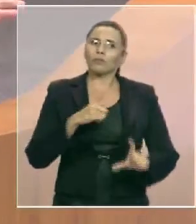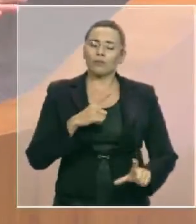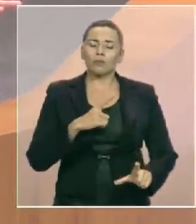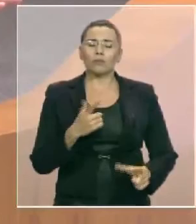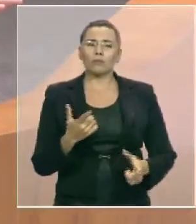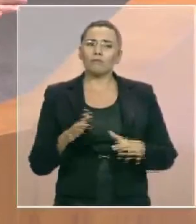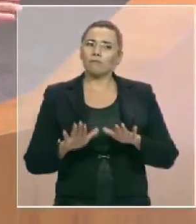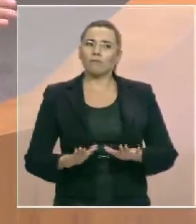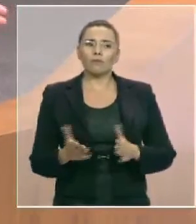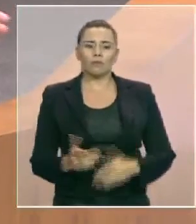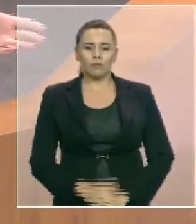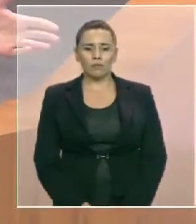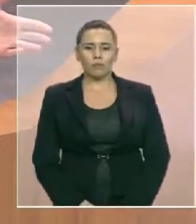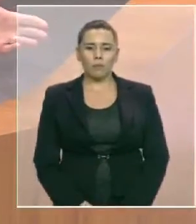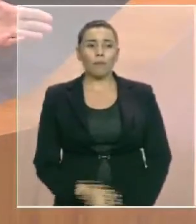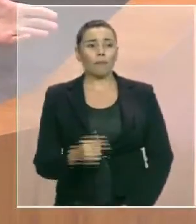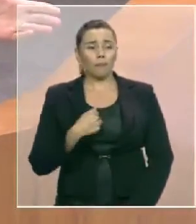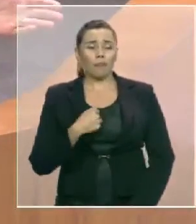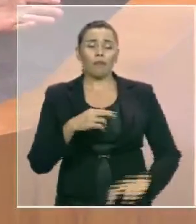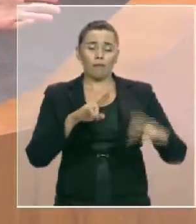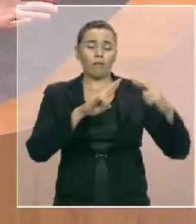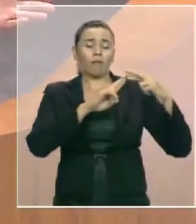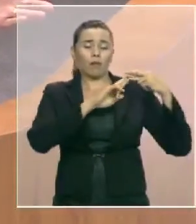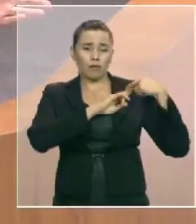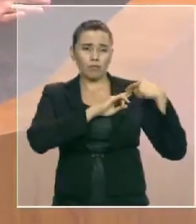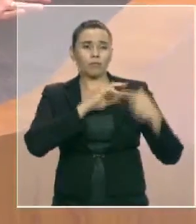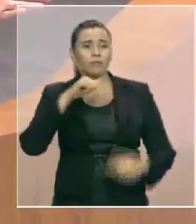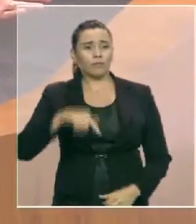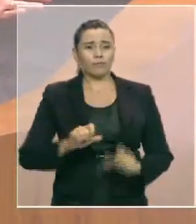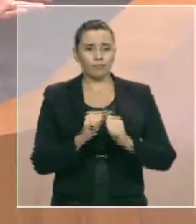casa de